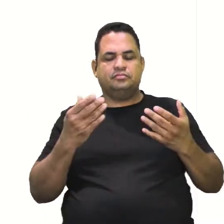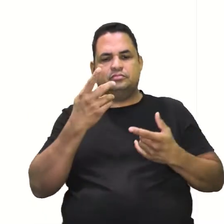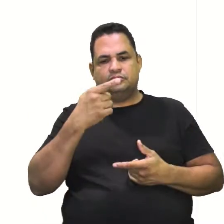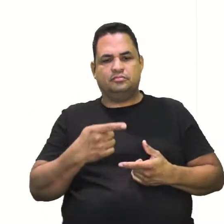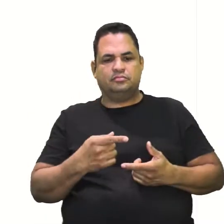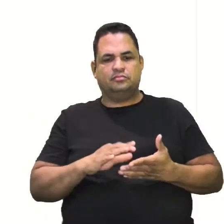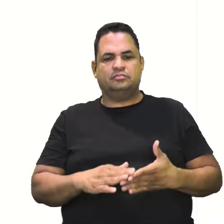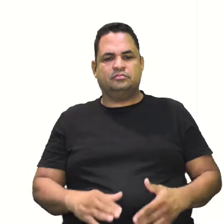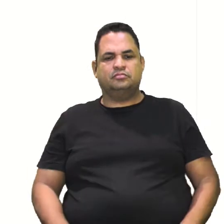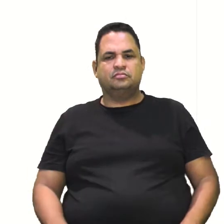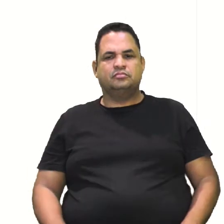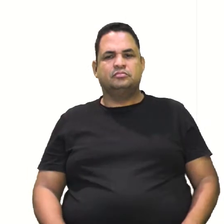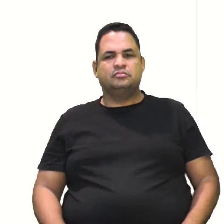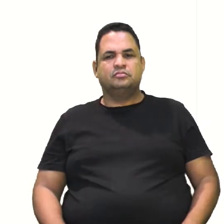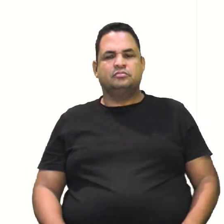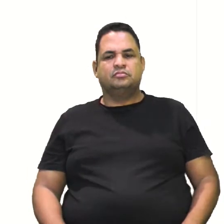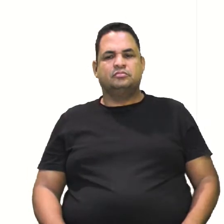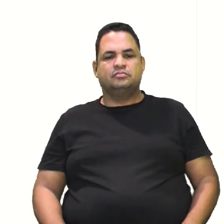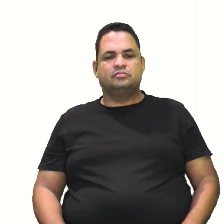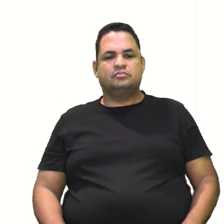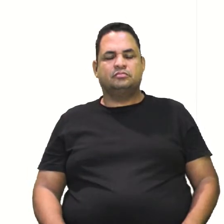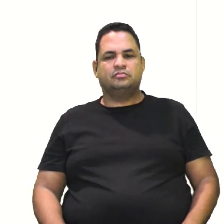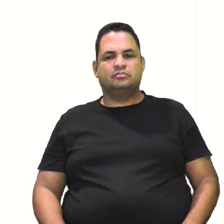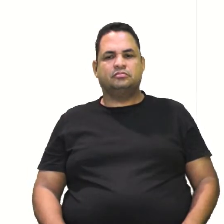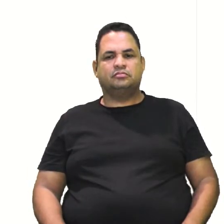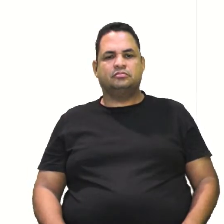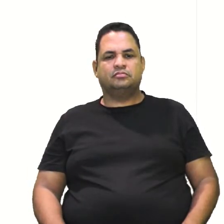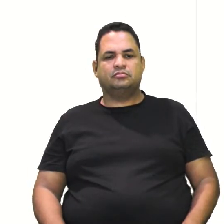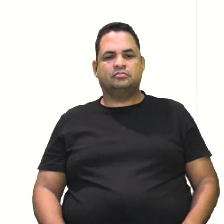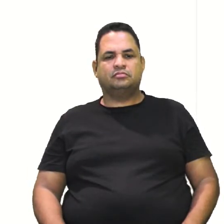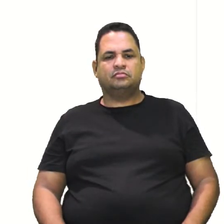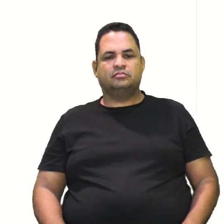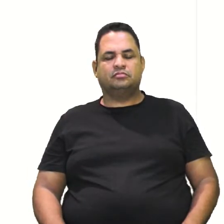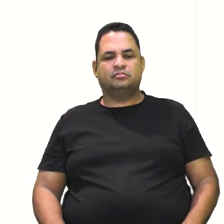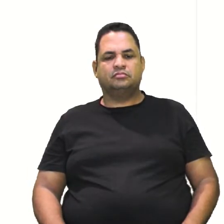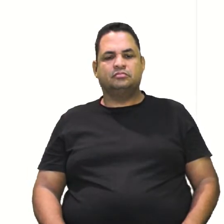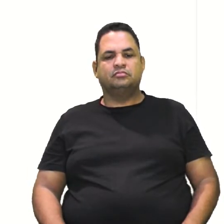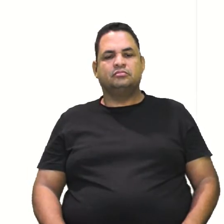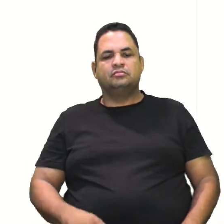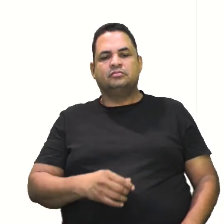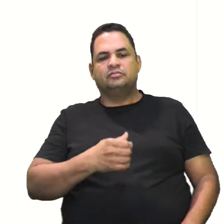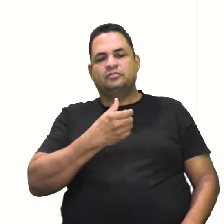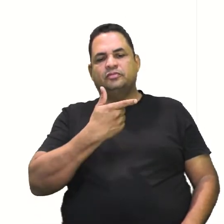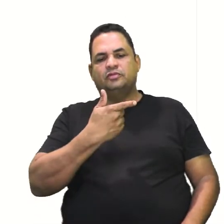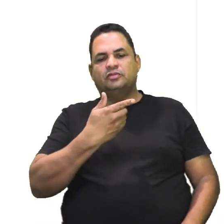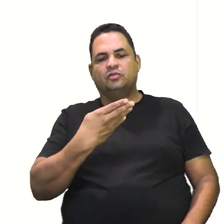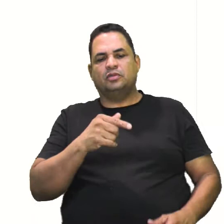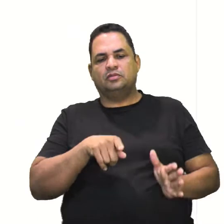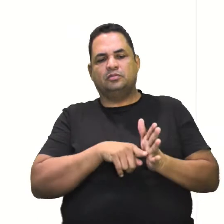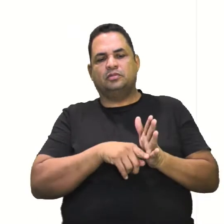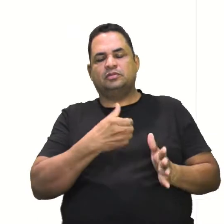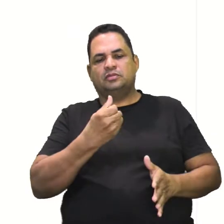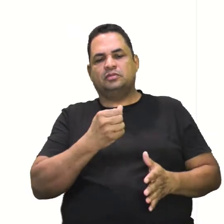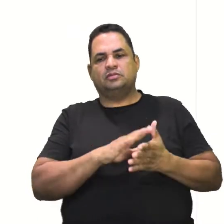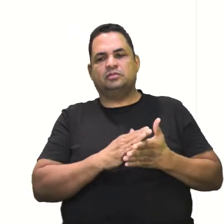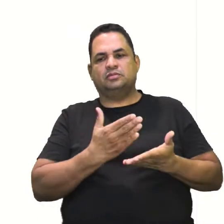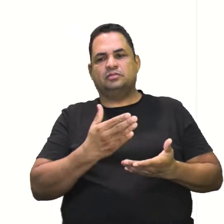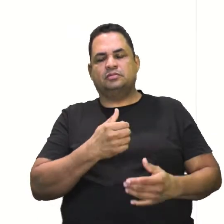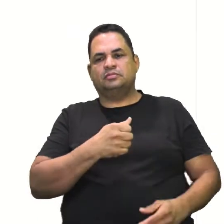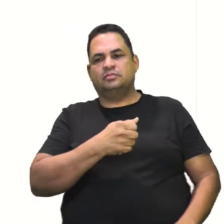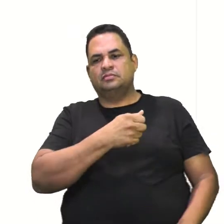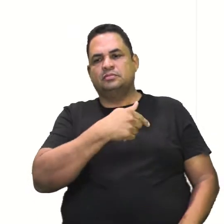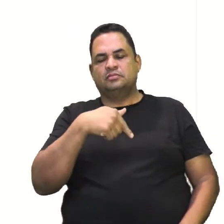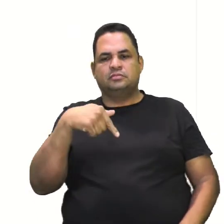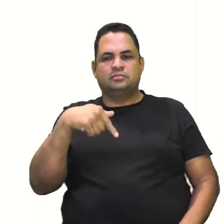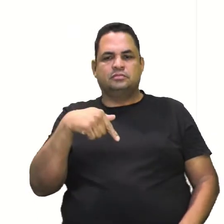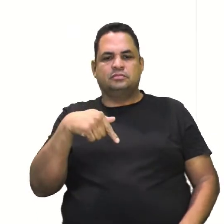esses pontos, então, entre ponto e reta, vai ser dada por... Eu devo 24 e tenho 7. Deve 17. Devo 17 dentro